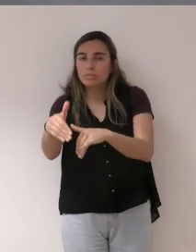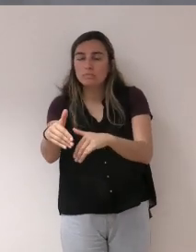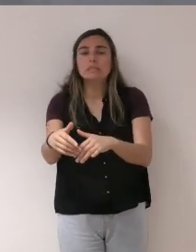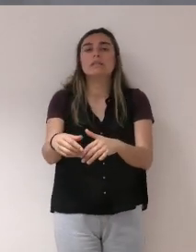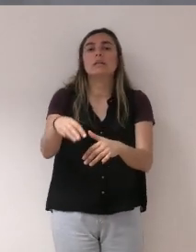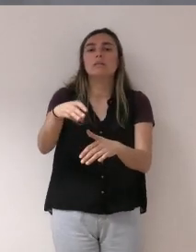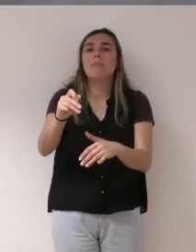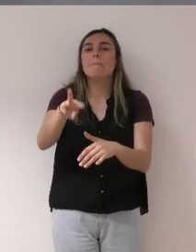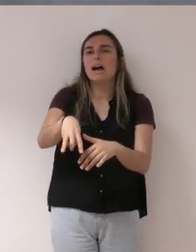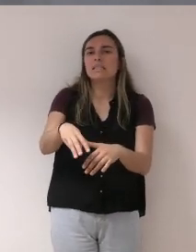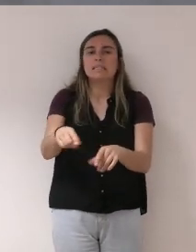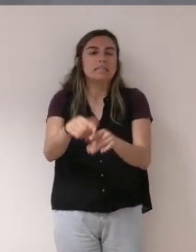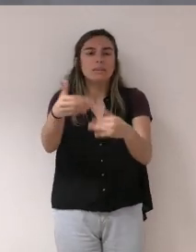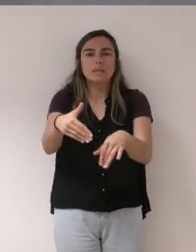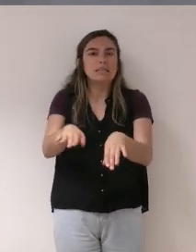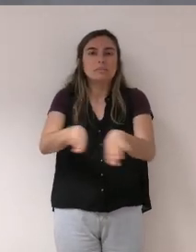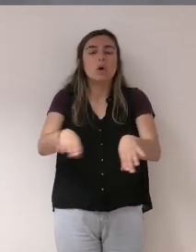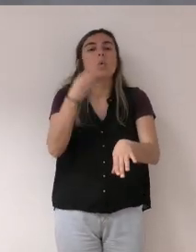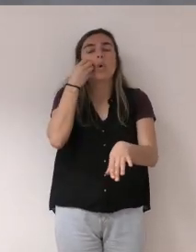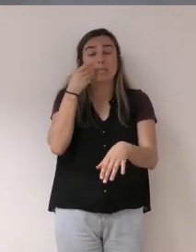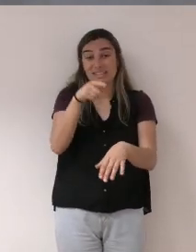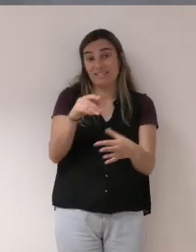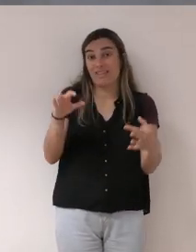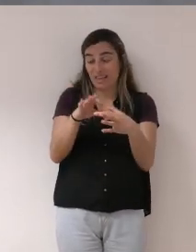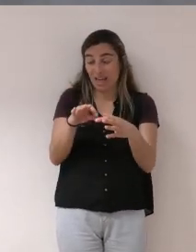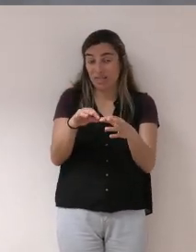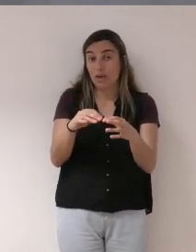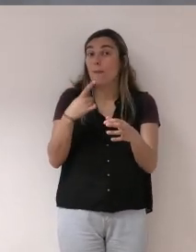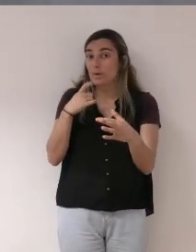E isto prende-se, já agora com a última questão